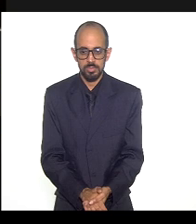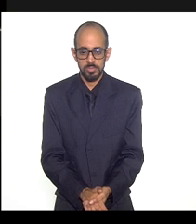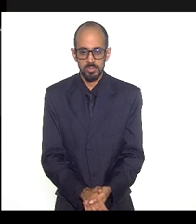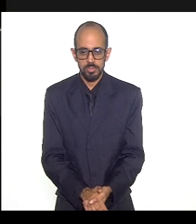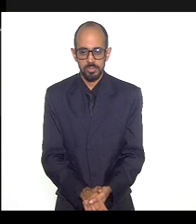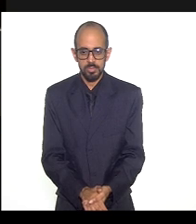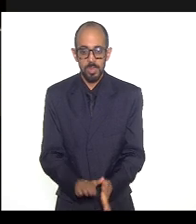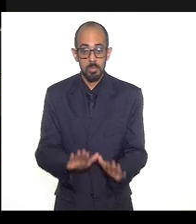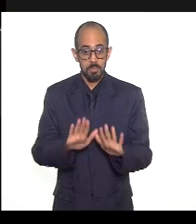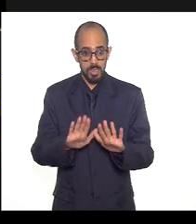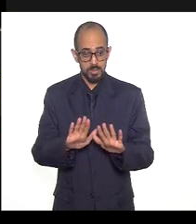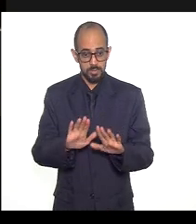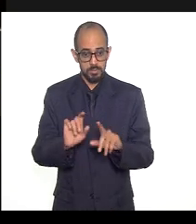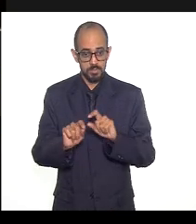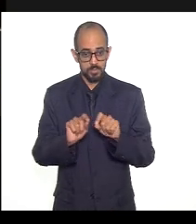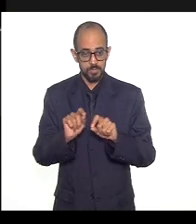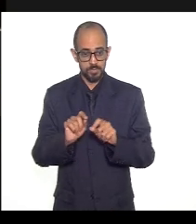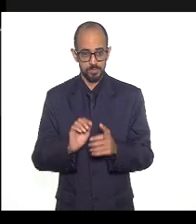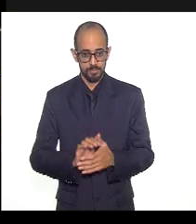Mas